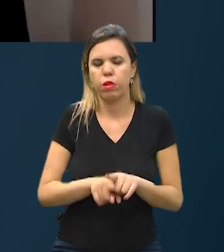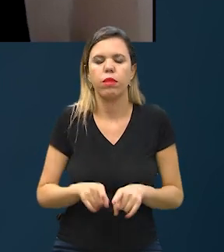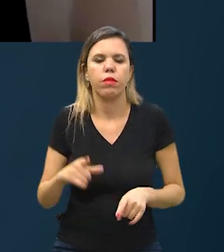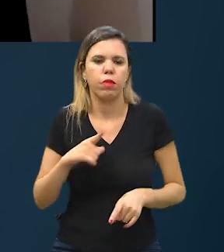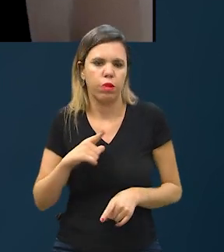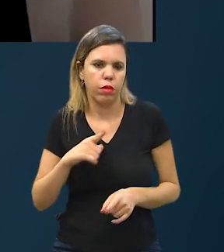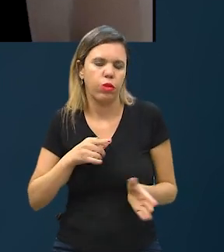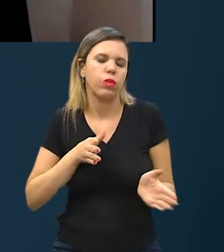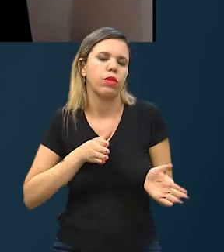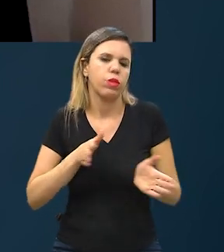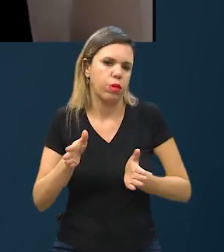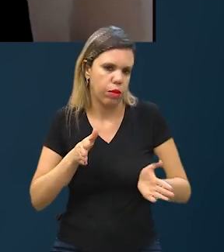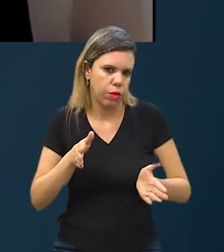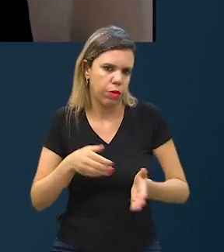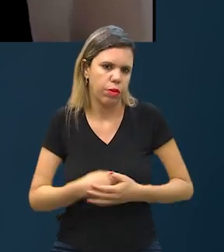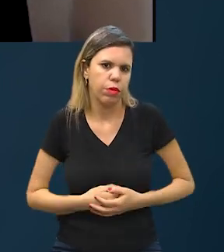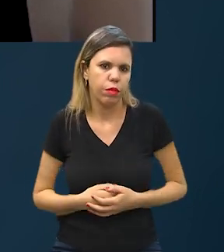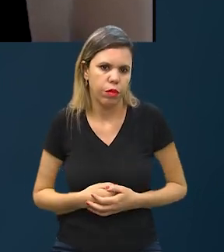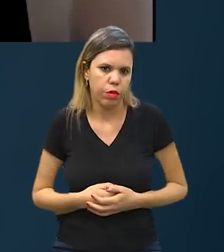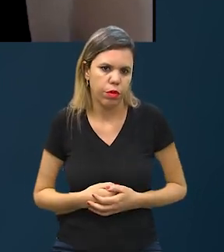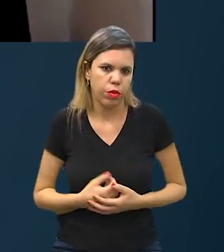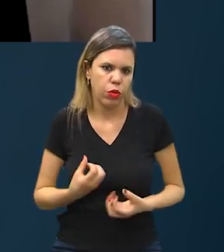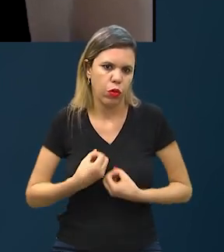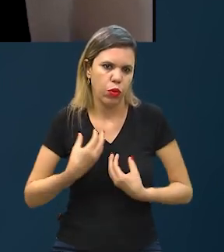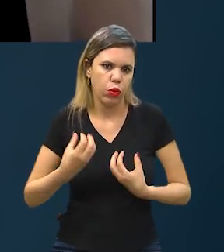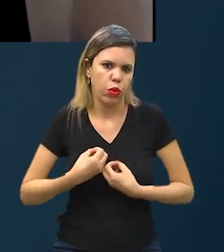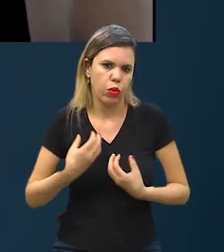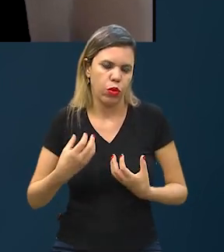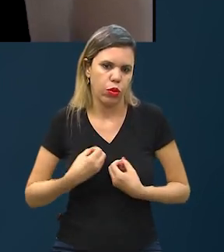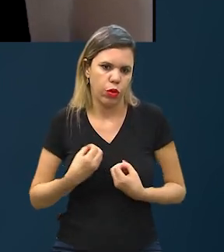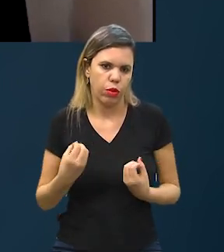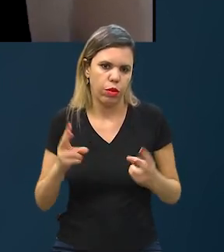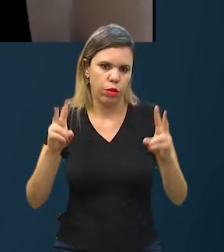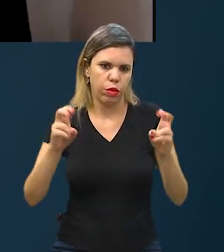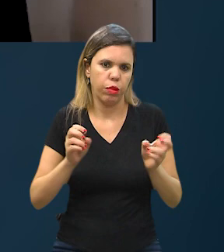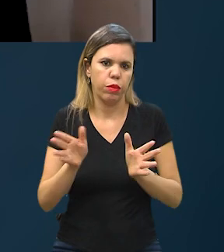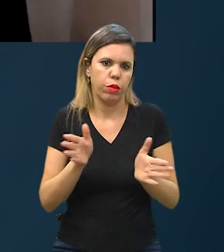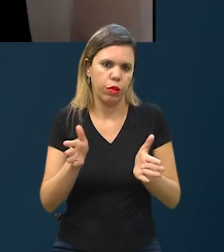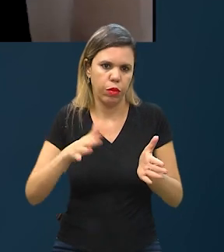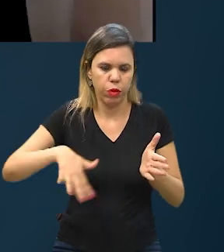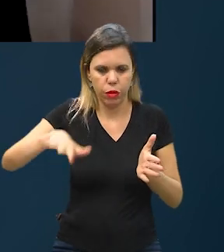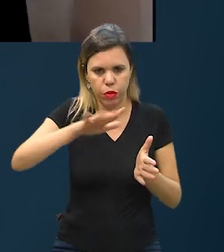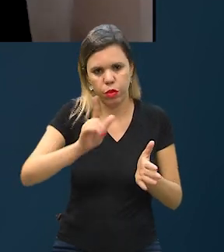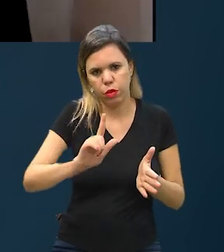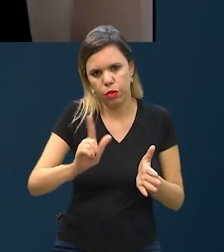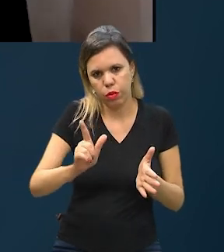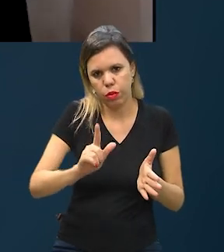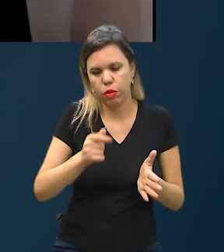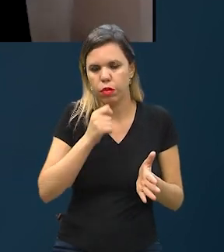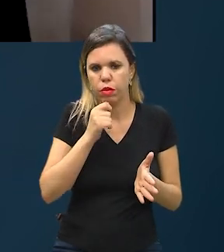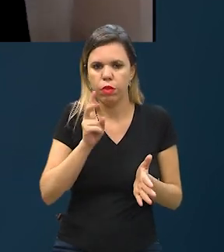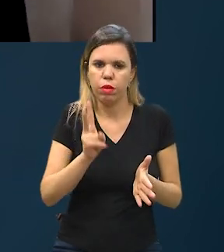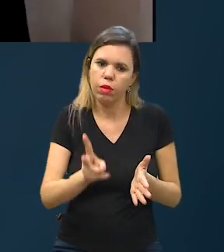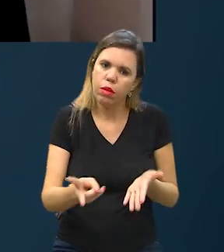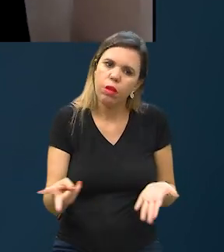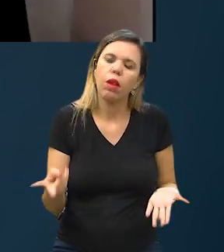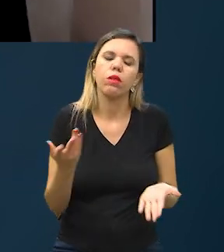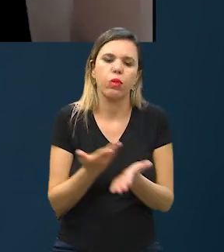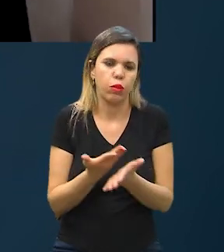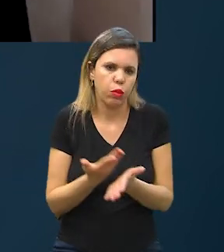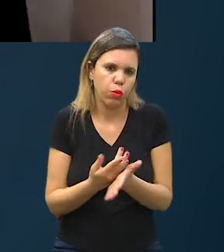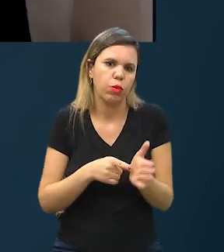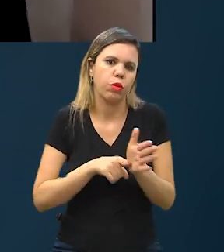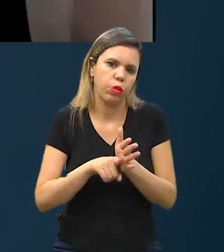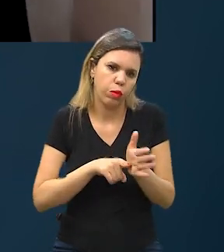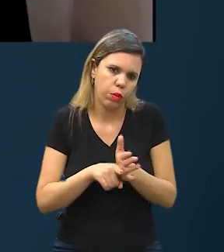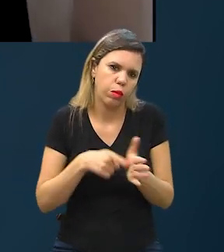tem acesso a informações acerca da acessibilidade, né? Lógico que a gente está sempre estudando,